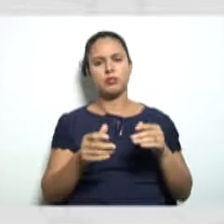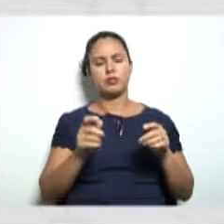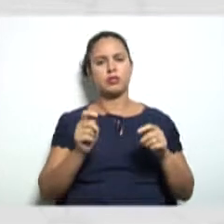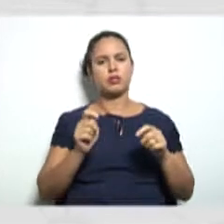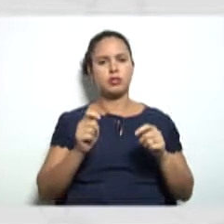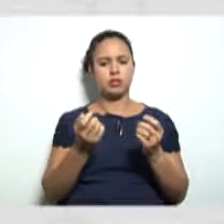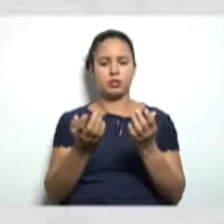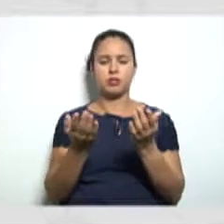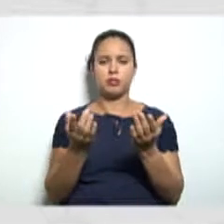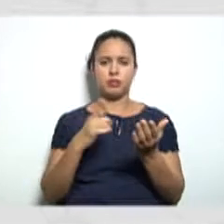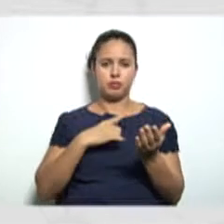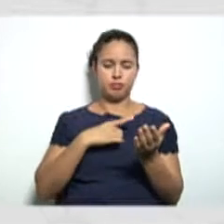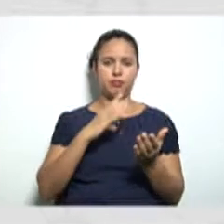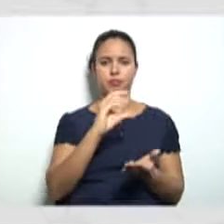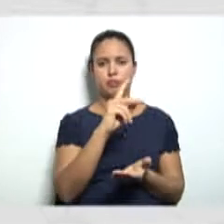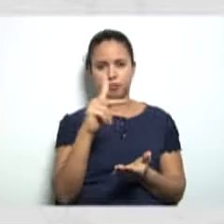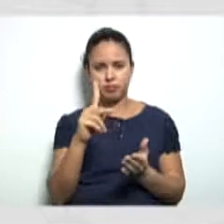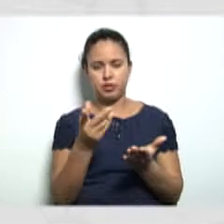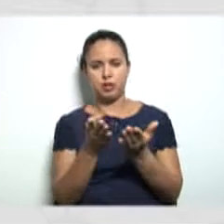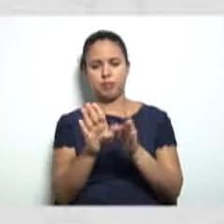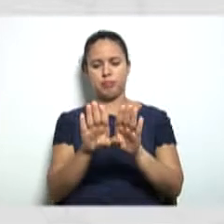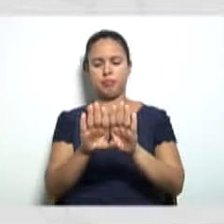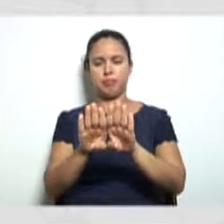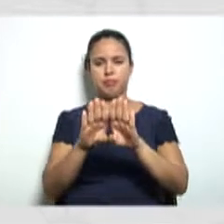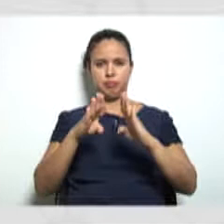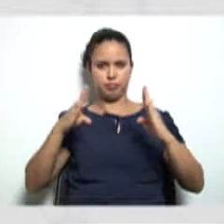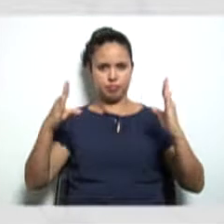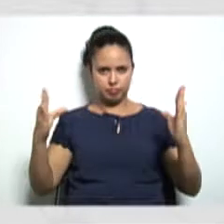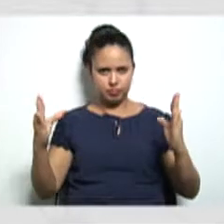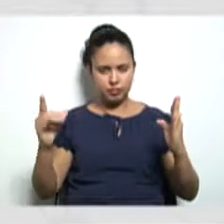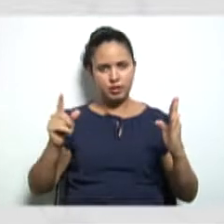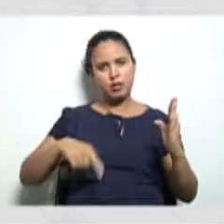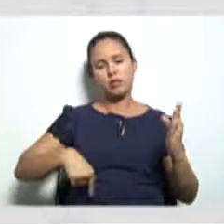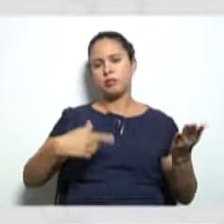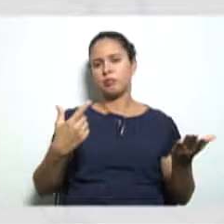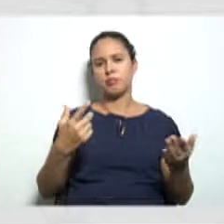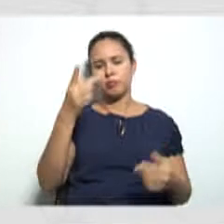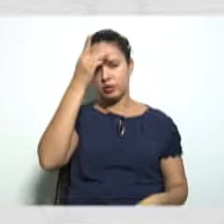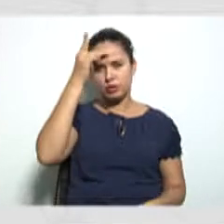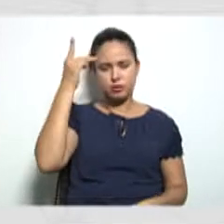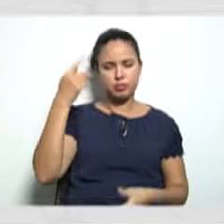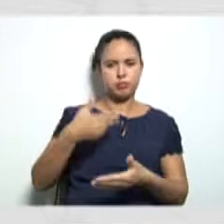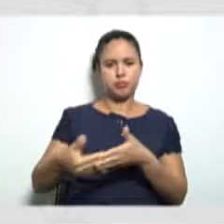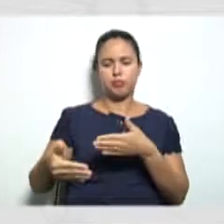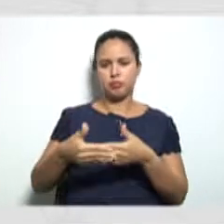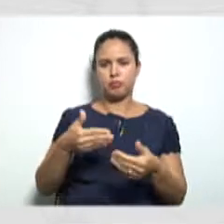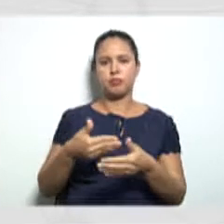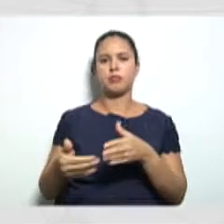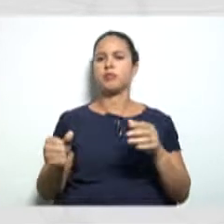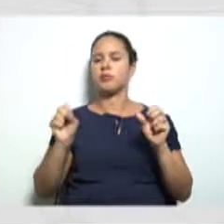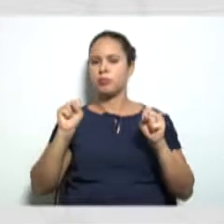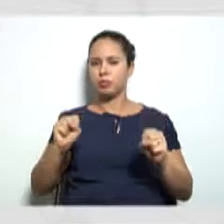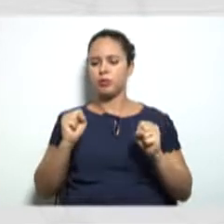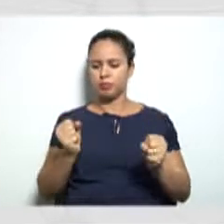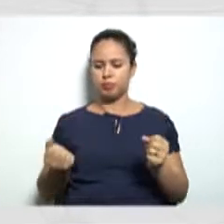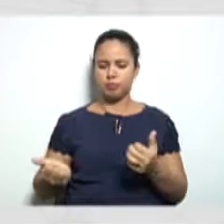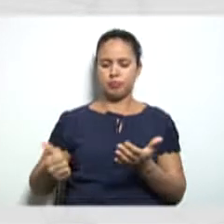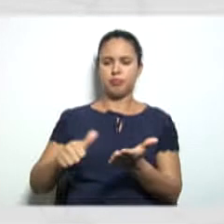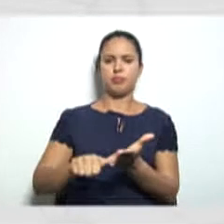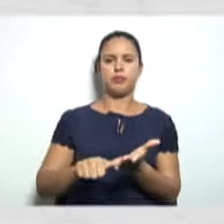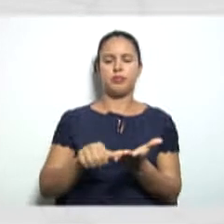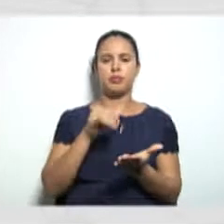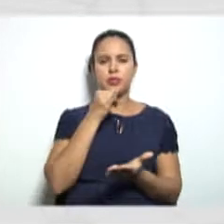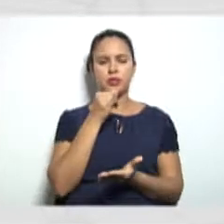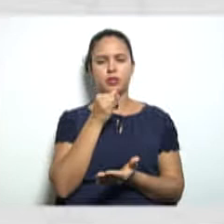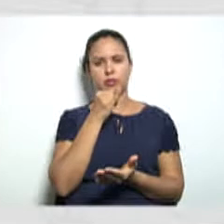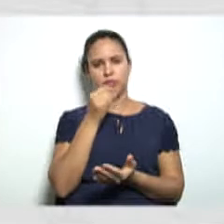cooperativas que são abertas, e elas são abertas quando elas são populares e admitem qualquer pessoa com o mesmo interesse de consumo. Então, por exemplo, todo